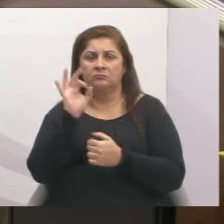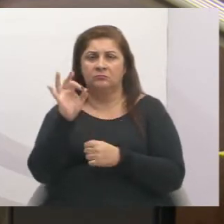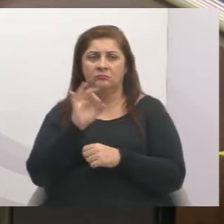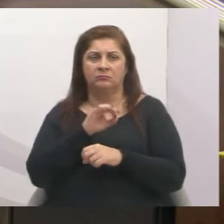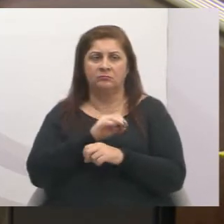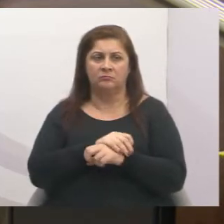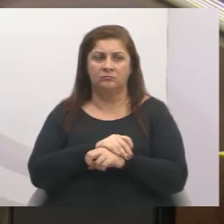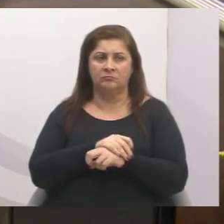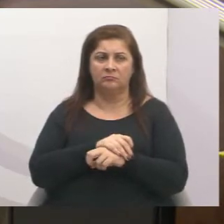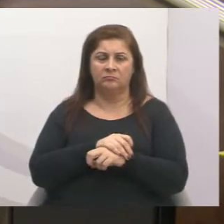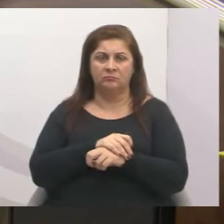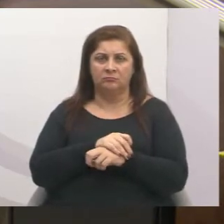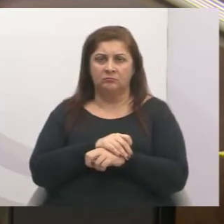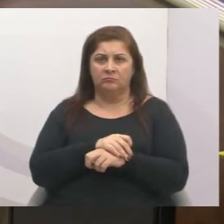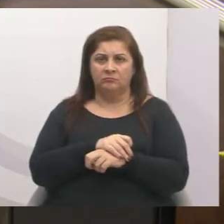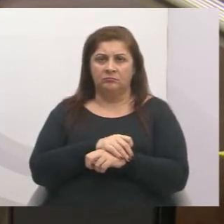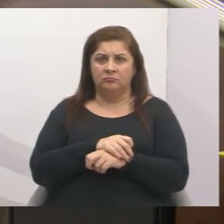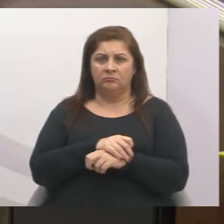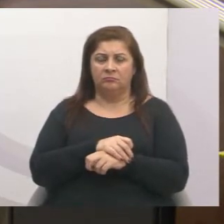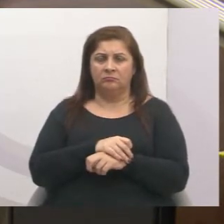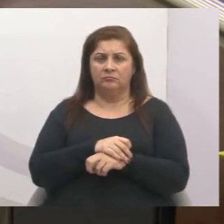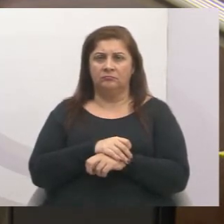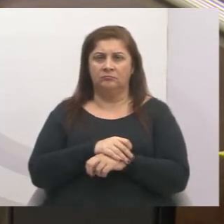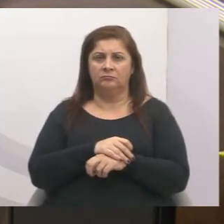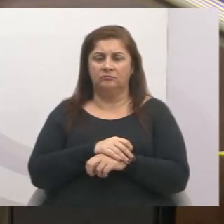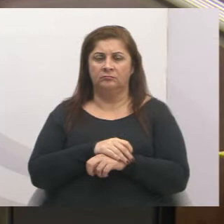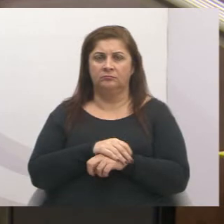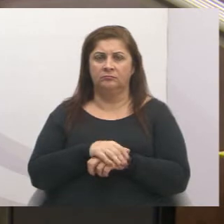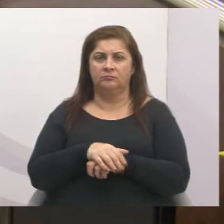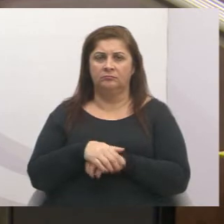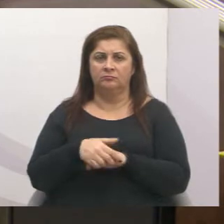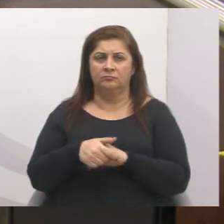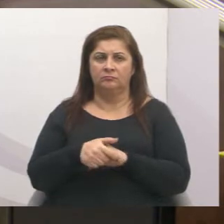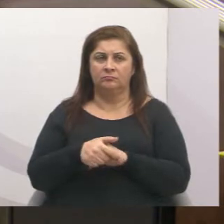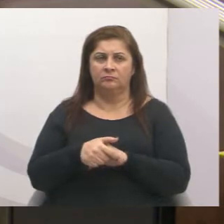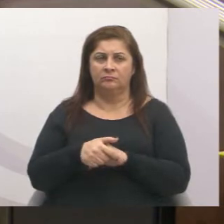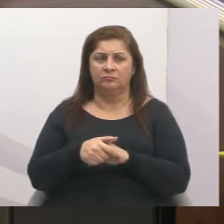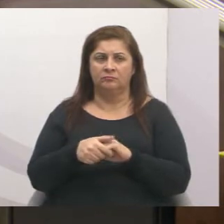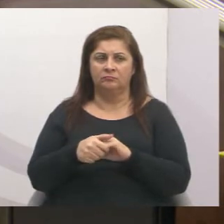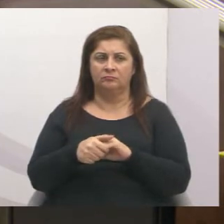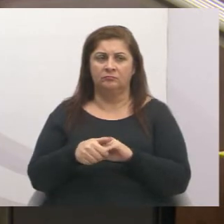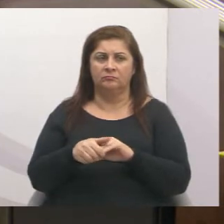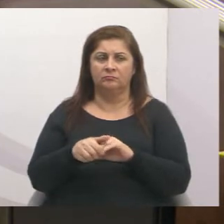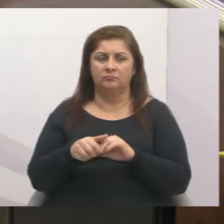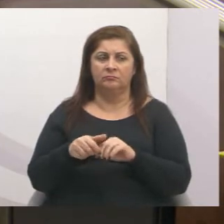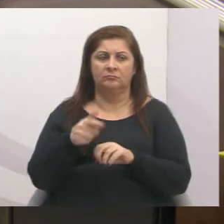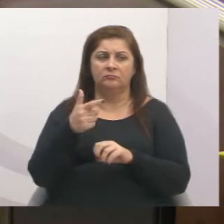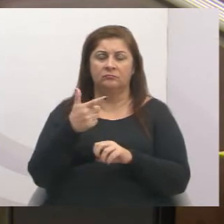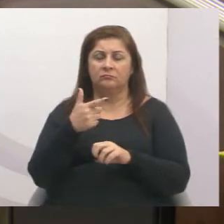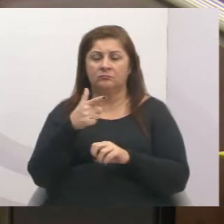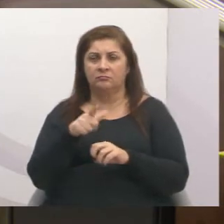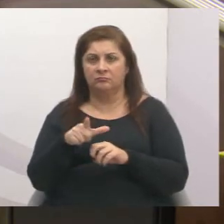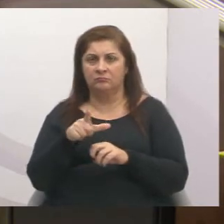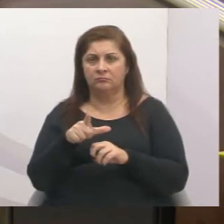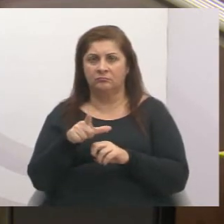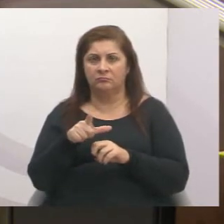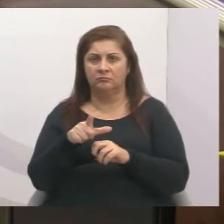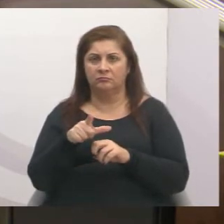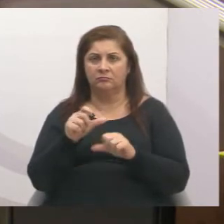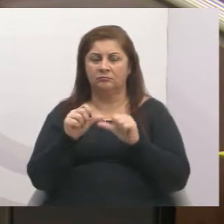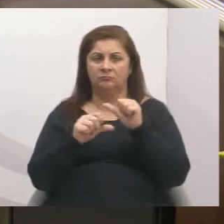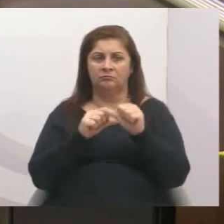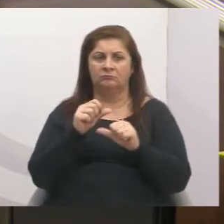Que são as questões pontuais que estão no projeto. Mas a outra variável, que